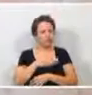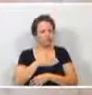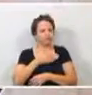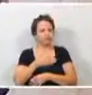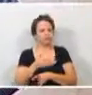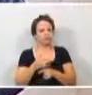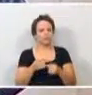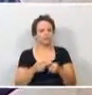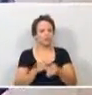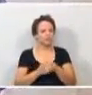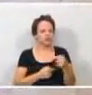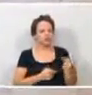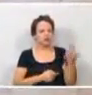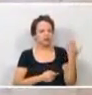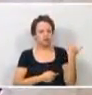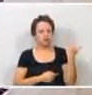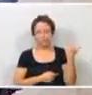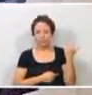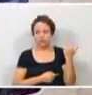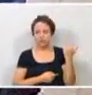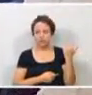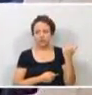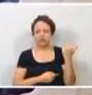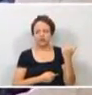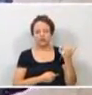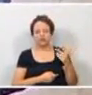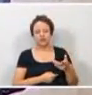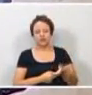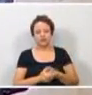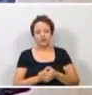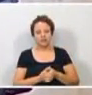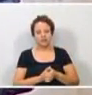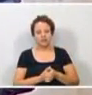semana passada, por uma